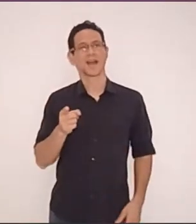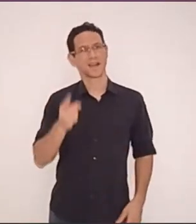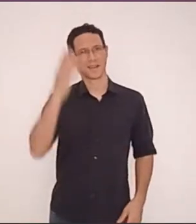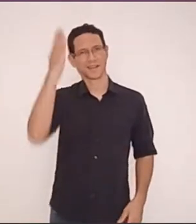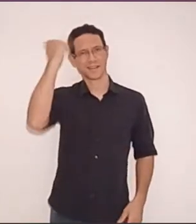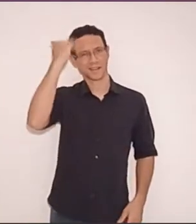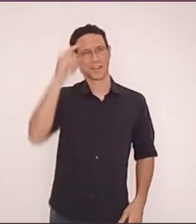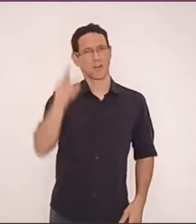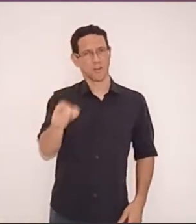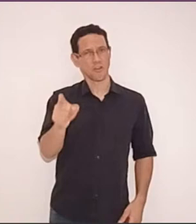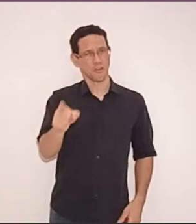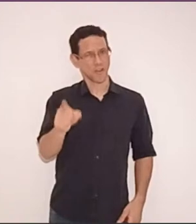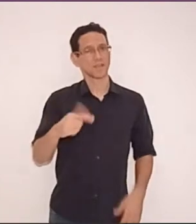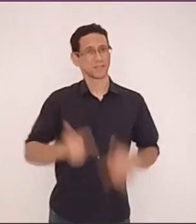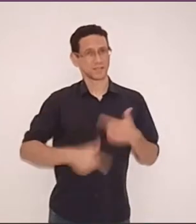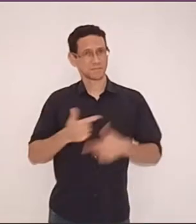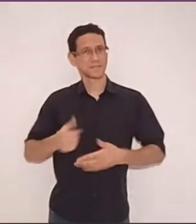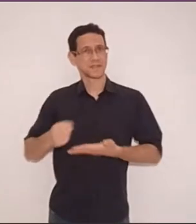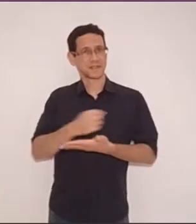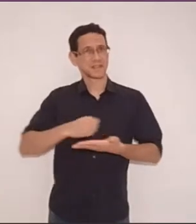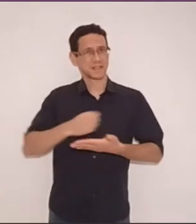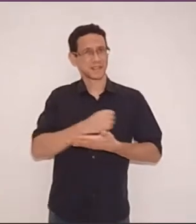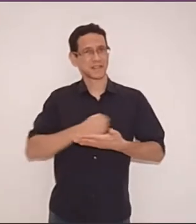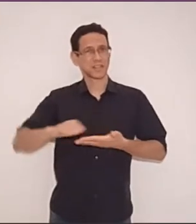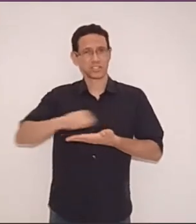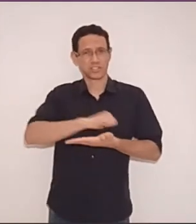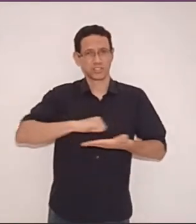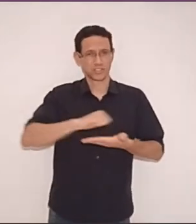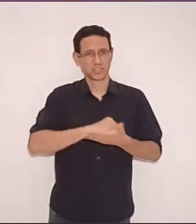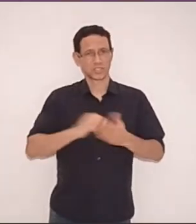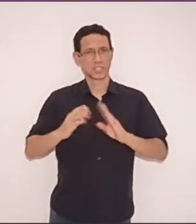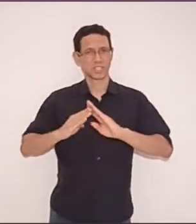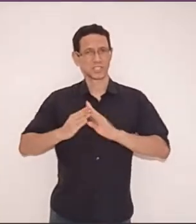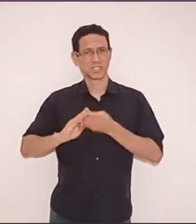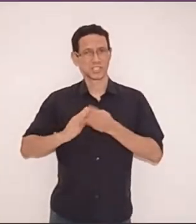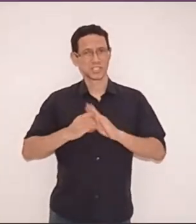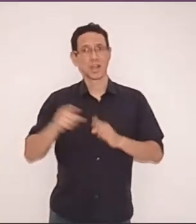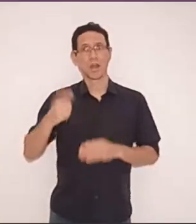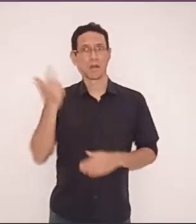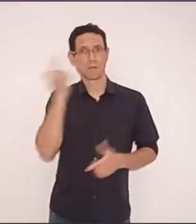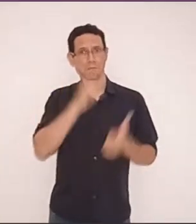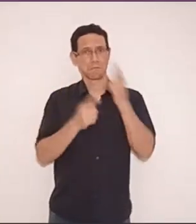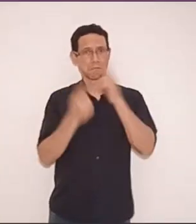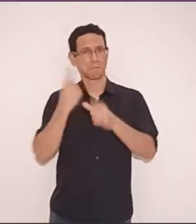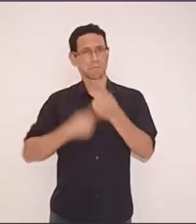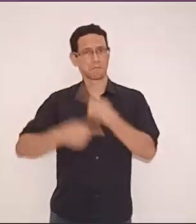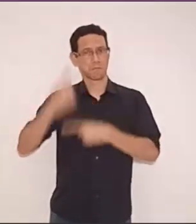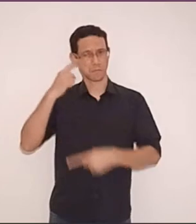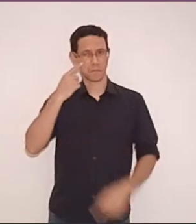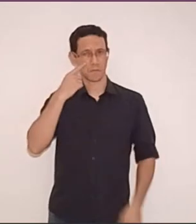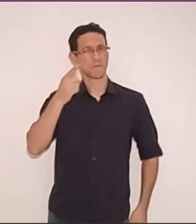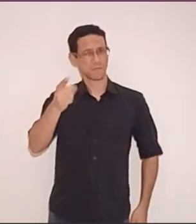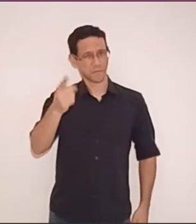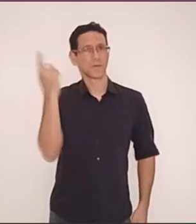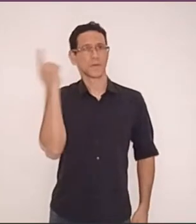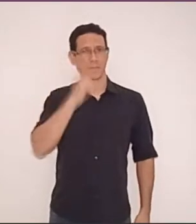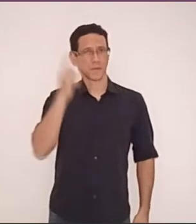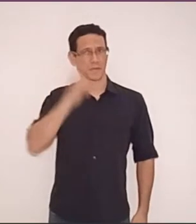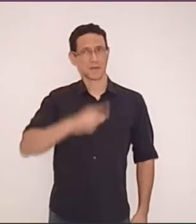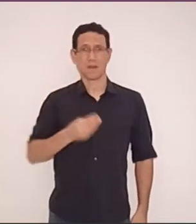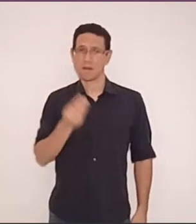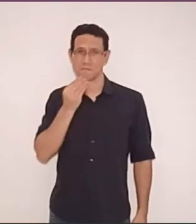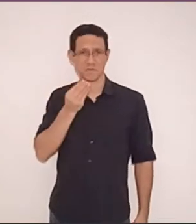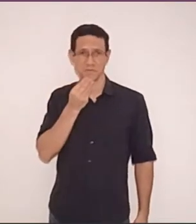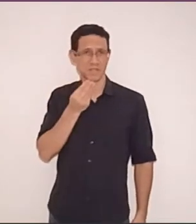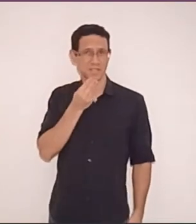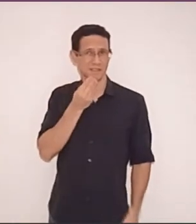também tá vendo aí era empregada doméstica morava na periferia olha agora como ela conseguiu Tá vendo como vocês